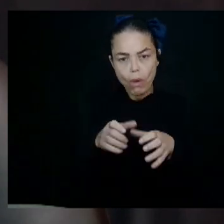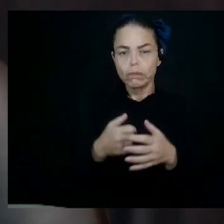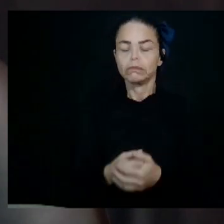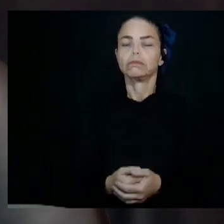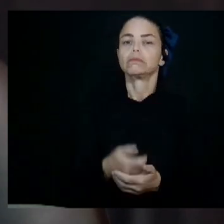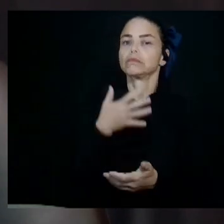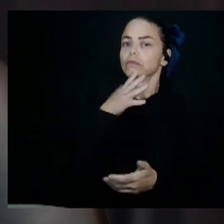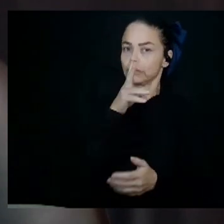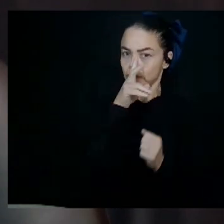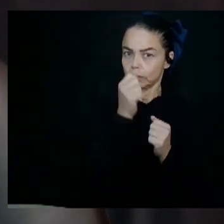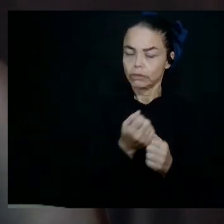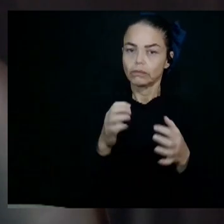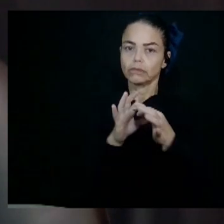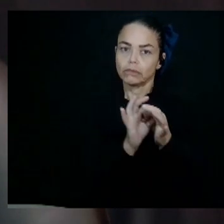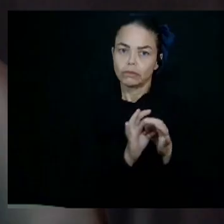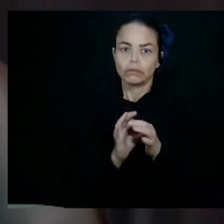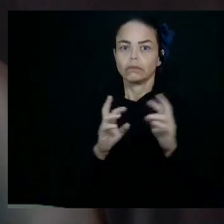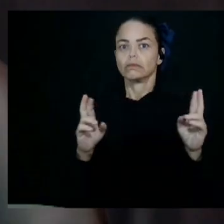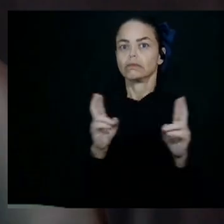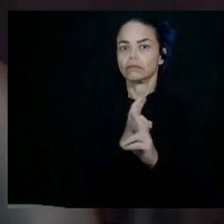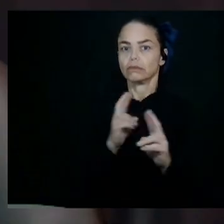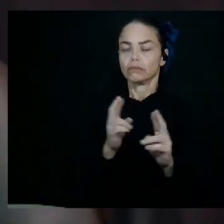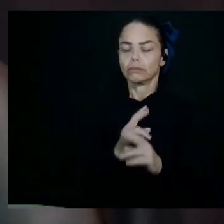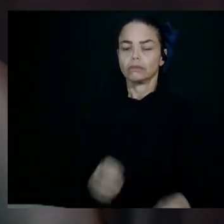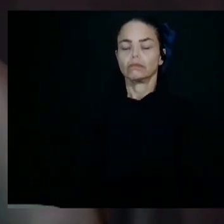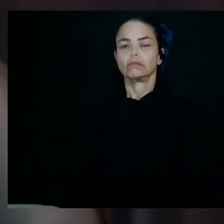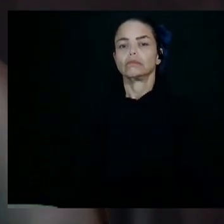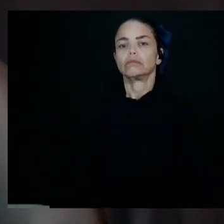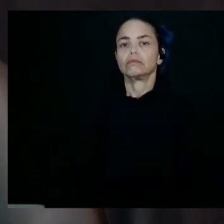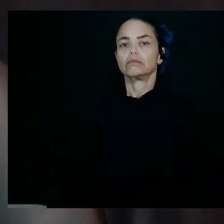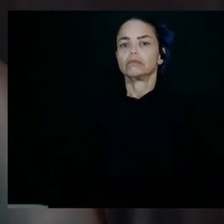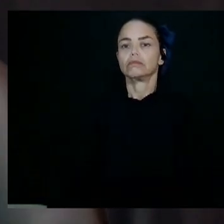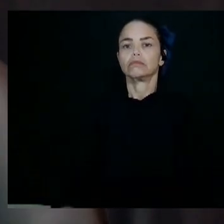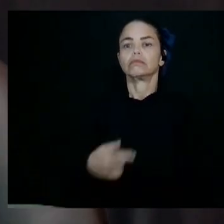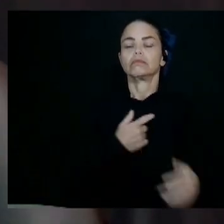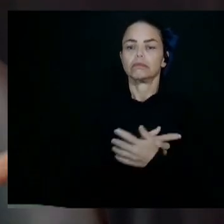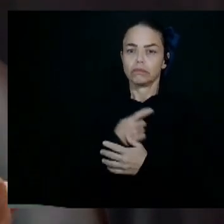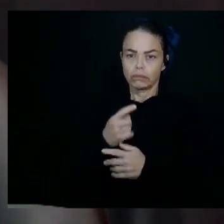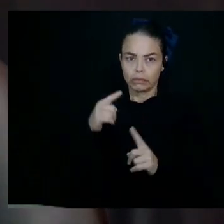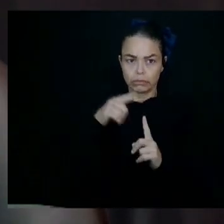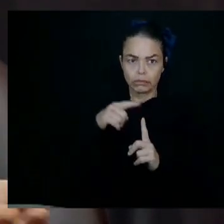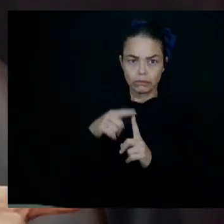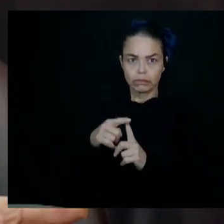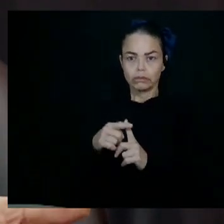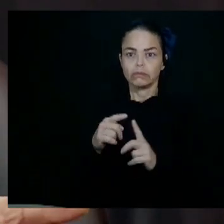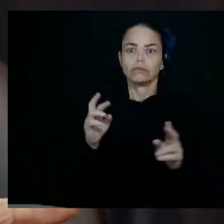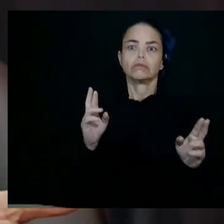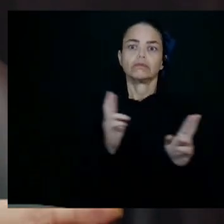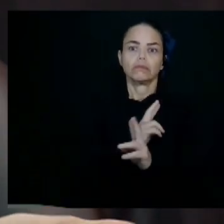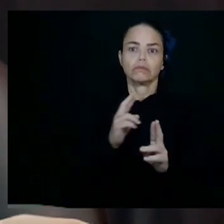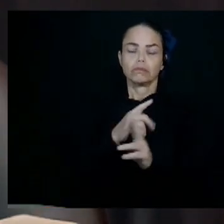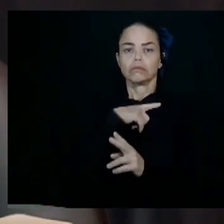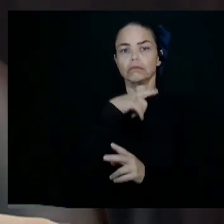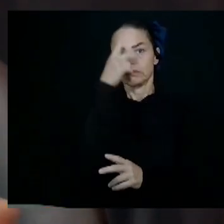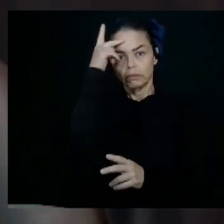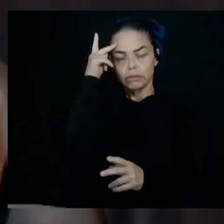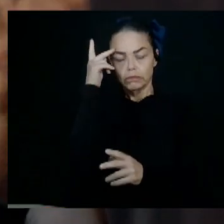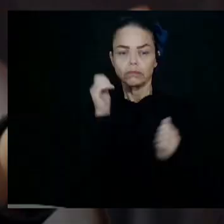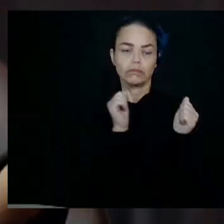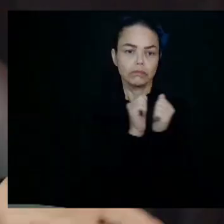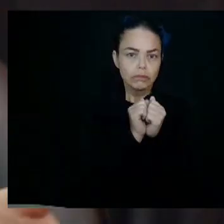a relação de duas Uhum. pessoas. Esse mesmo tipo de relacionamento você tem com pessoas próximas da tua